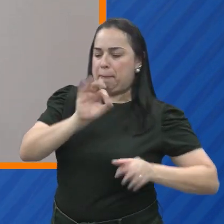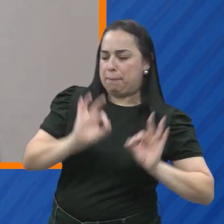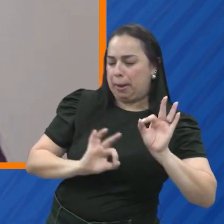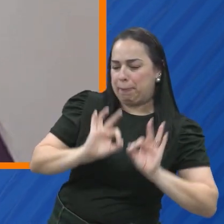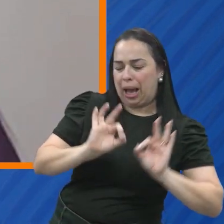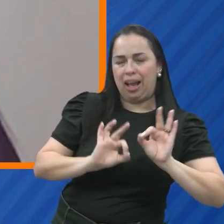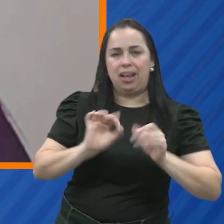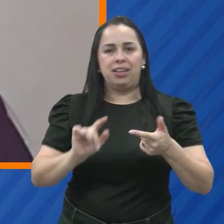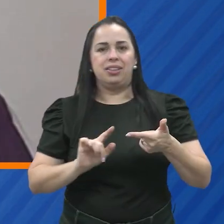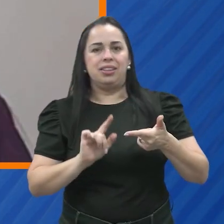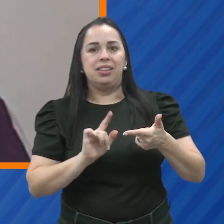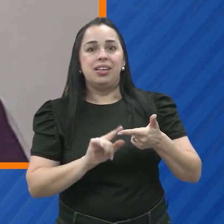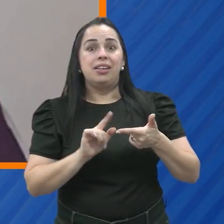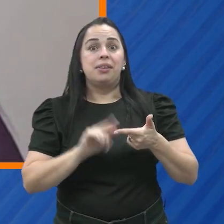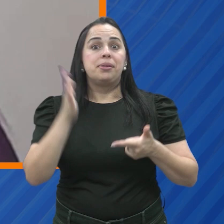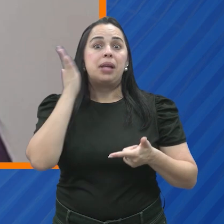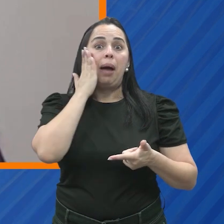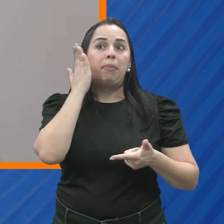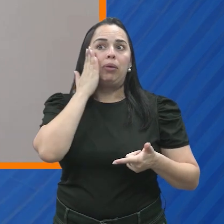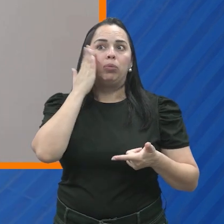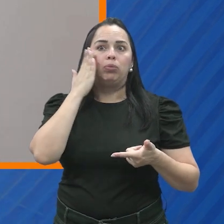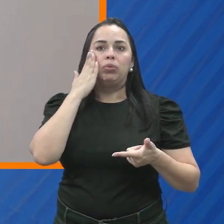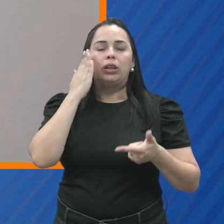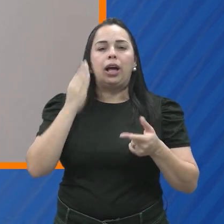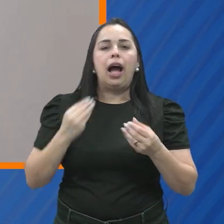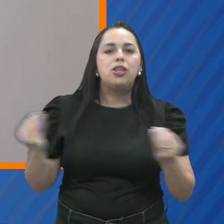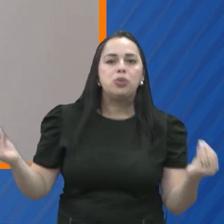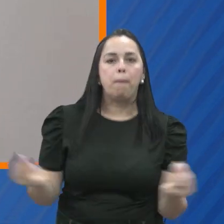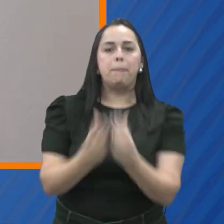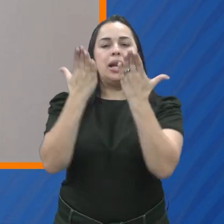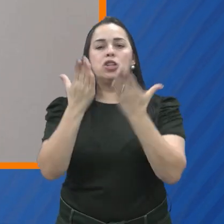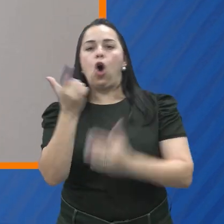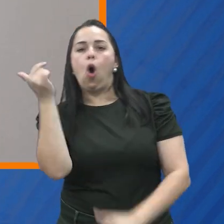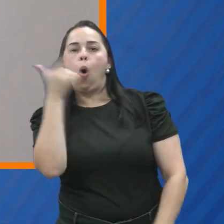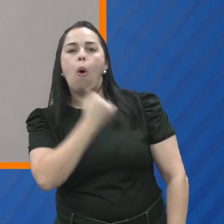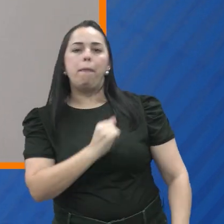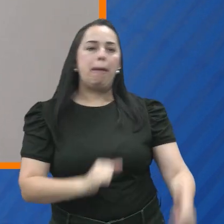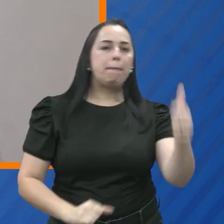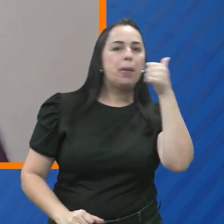do bebê. Fazer o chá revelação.